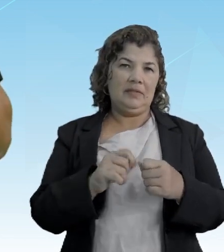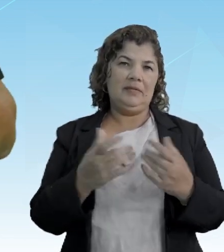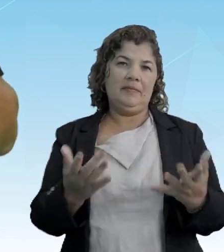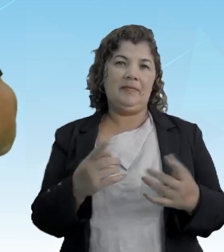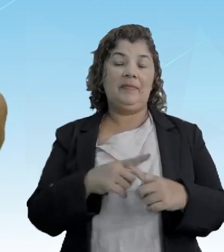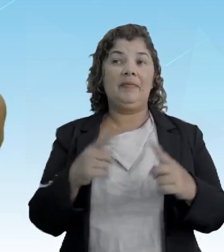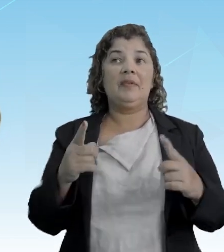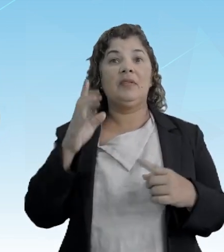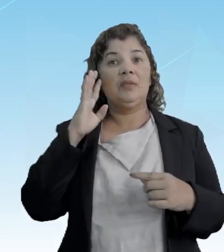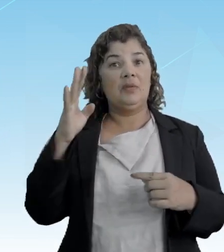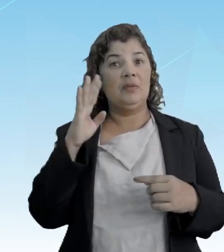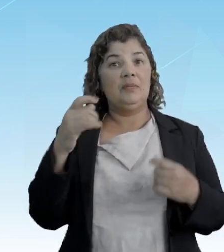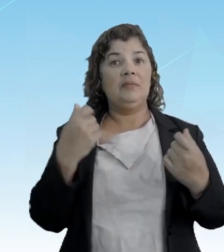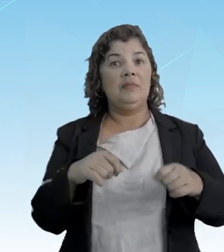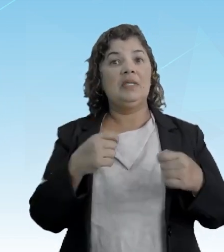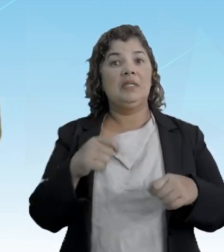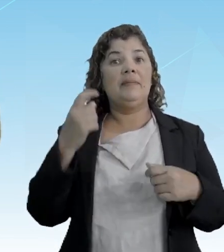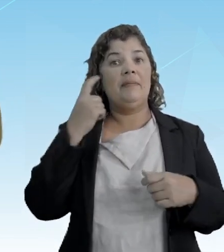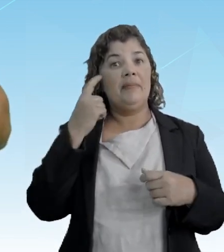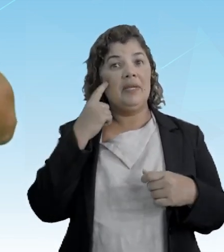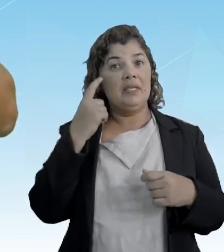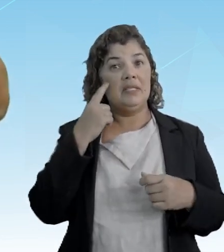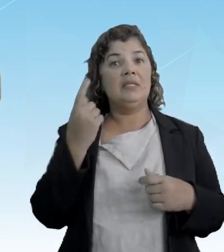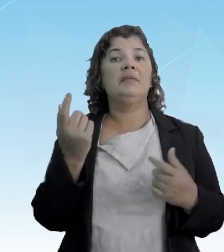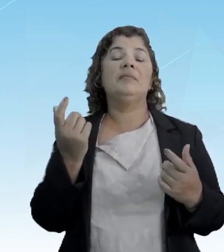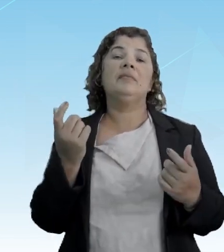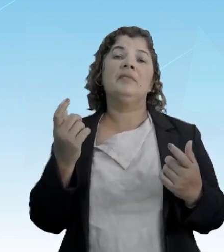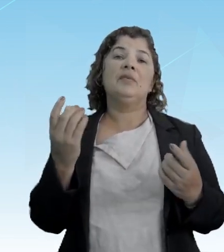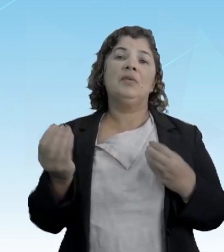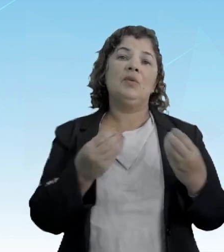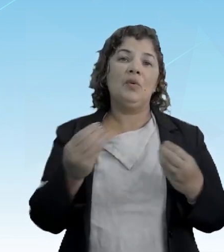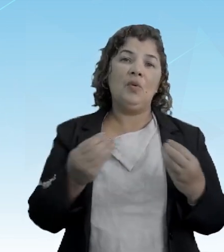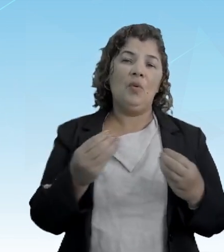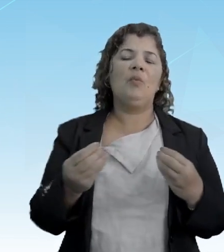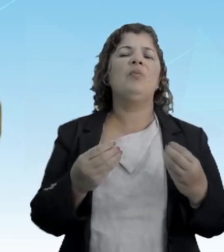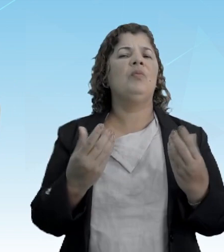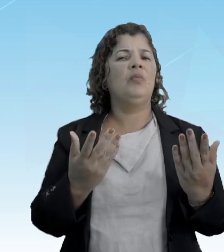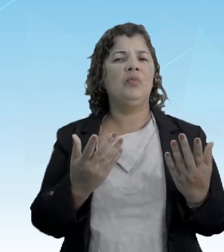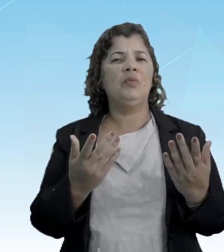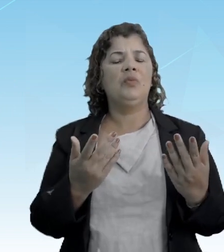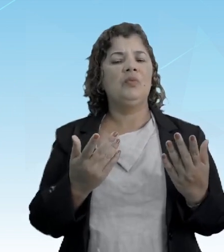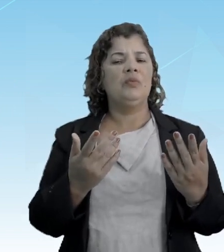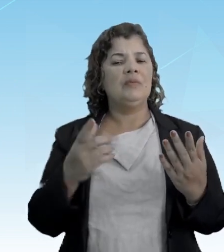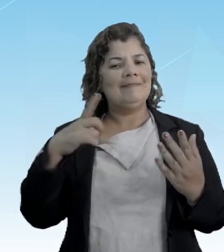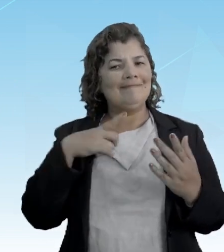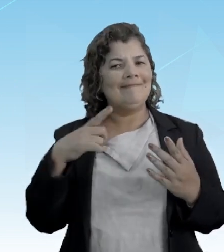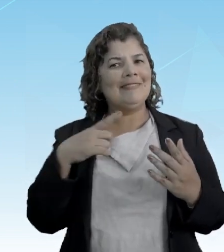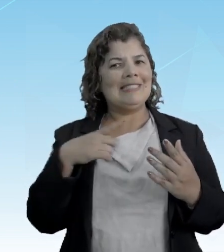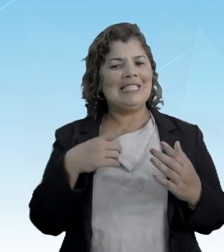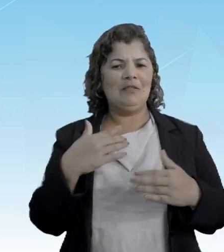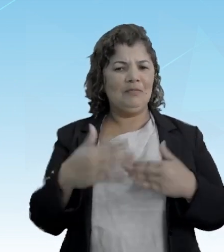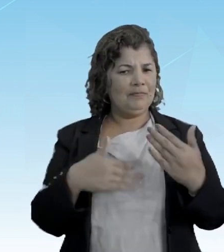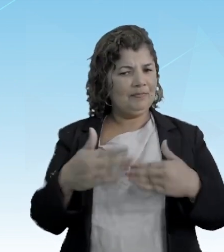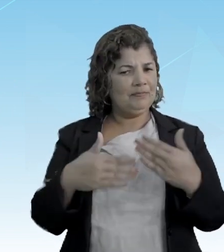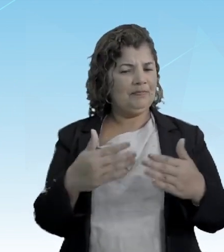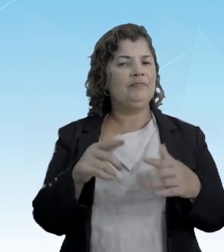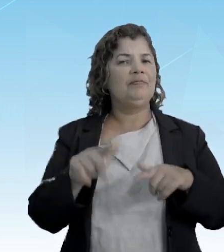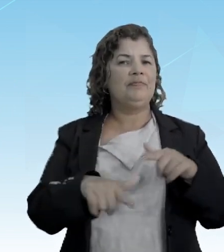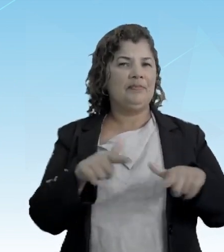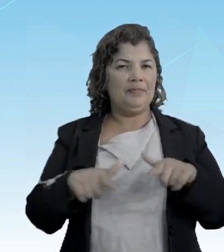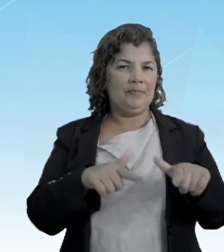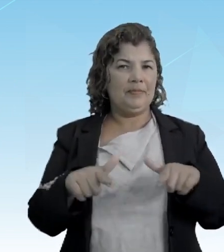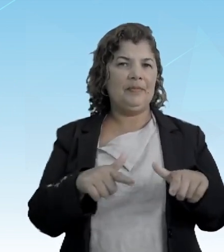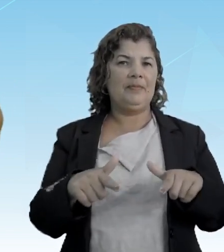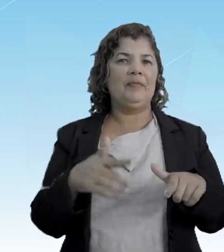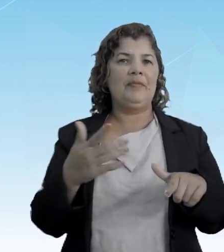sonho, a gente tem que pensar em sonhos que possam ser estabelecidos à medida que a gente vai trabalhando. Então, por